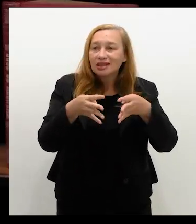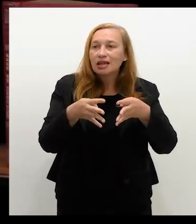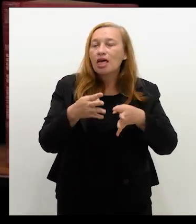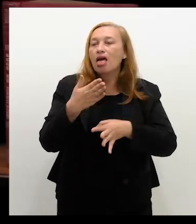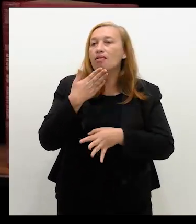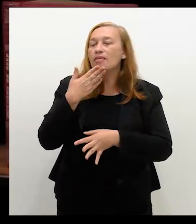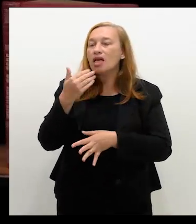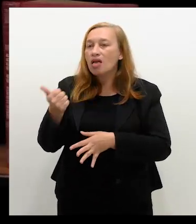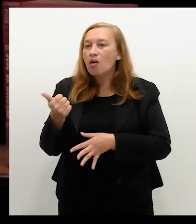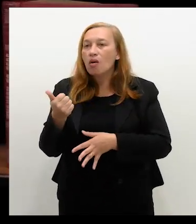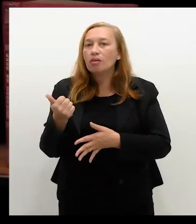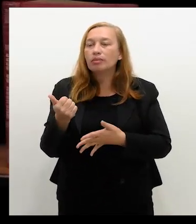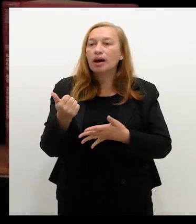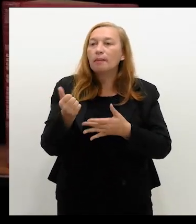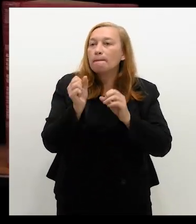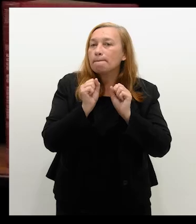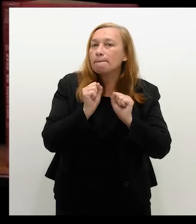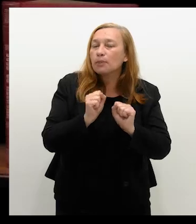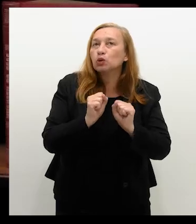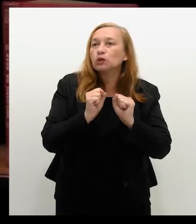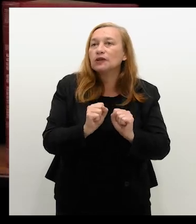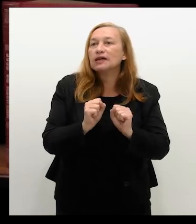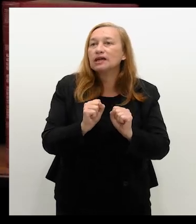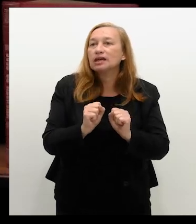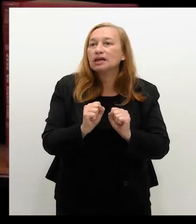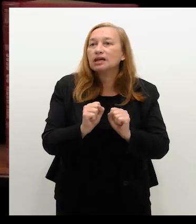ele é fundamental para a gente poder